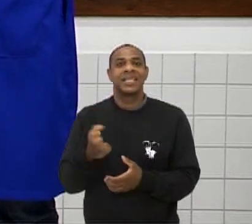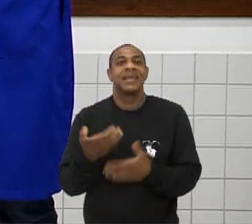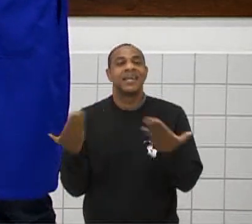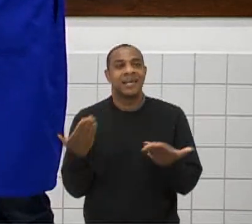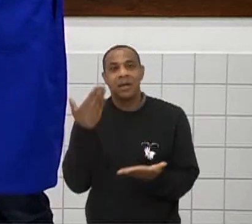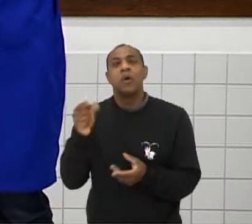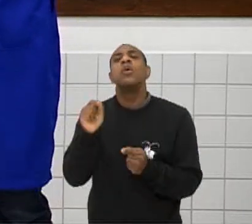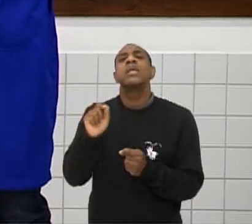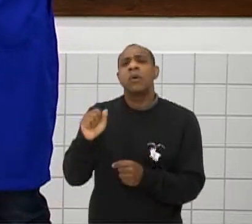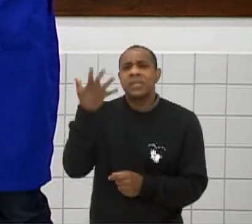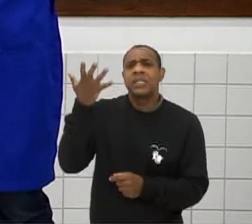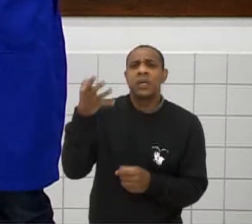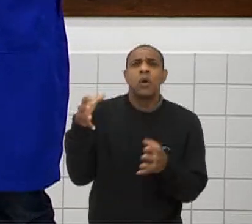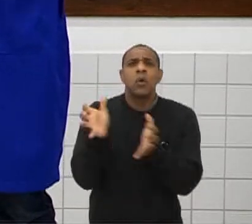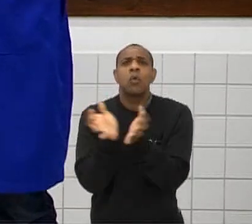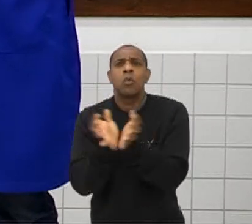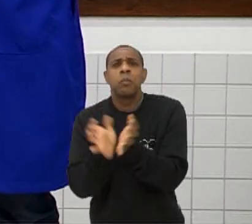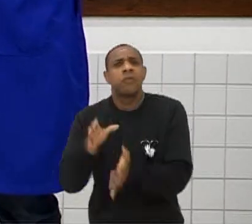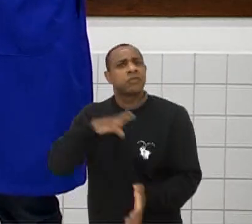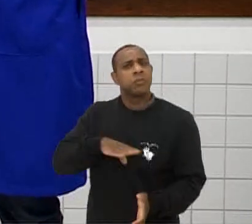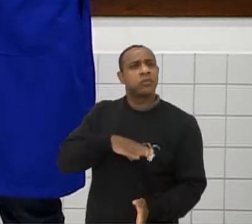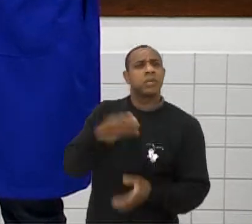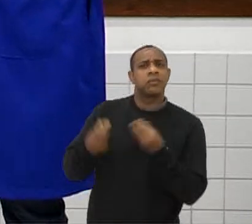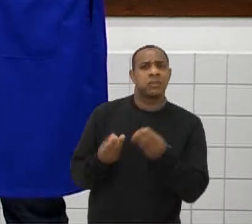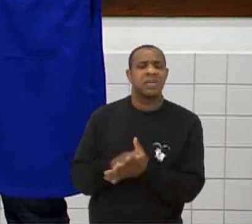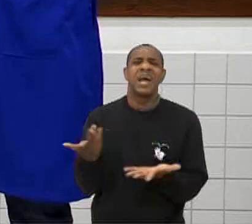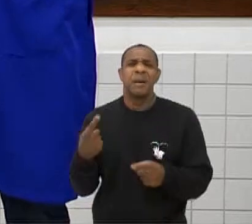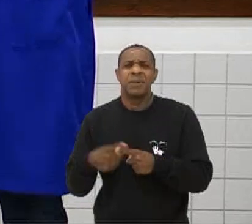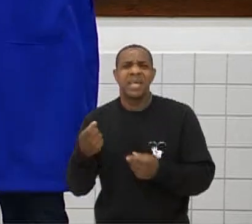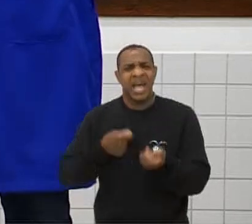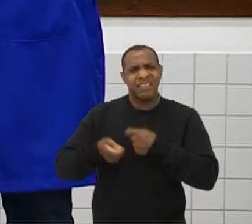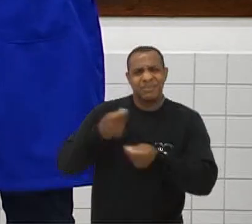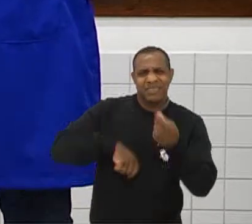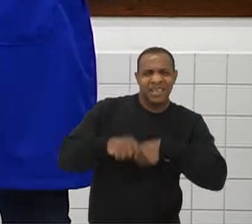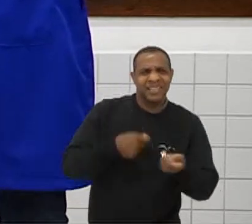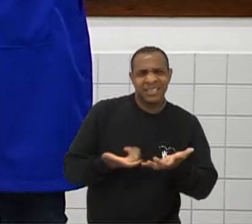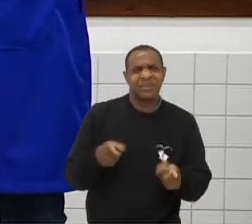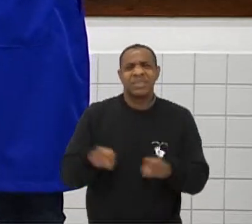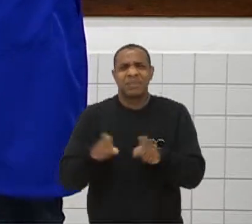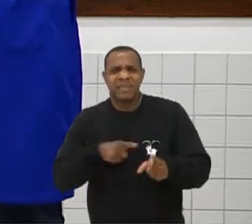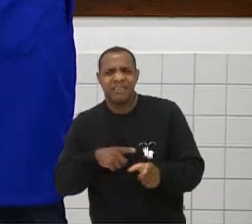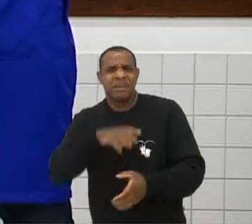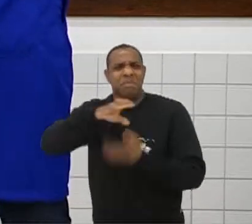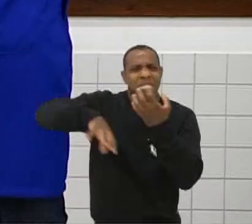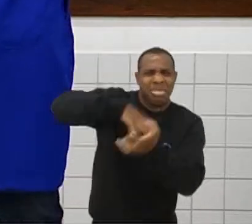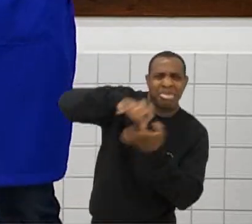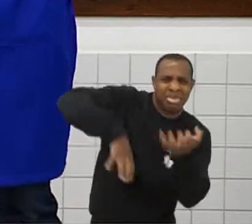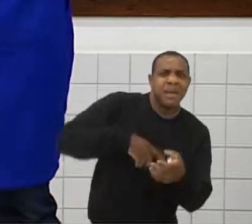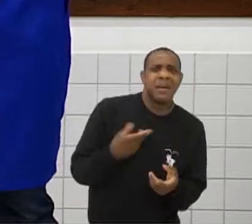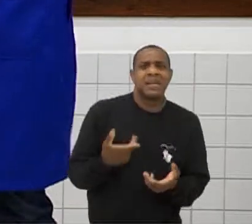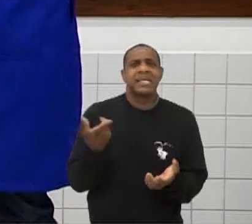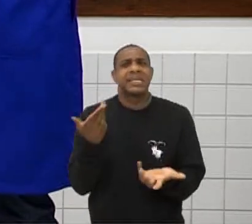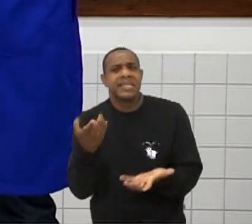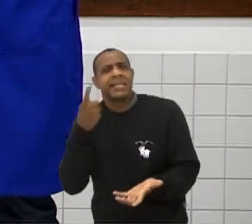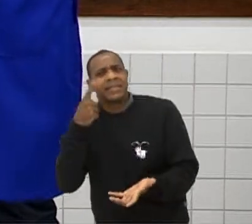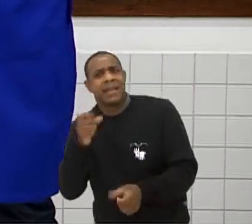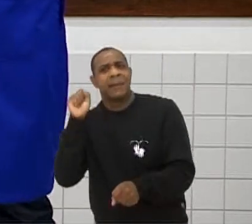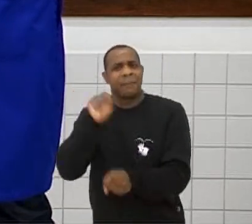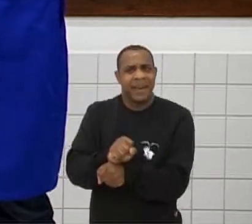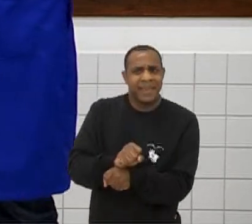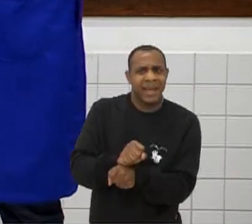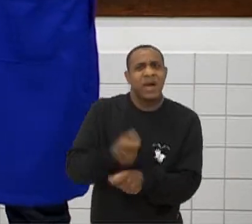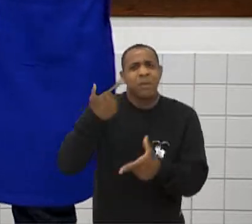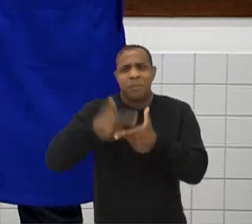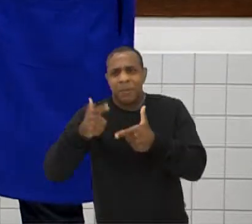com o povo que foi em Portugal? A gente respondeu, lembra? A administração do Beresford, e daí essa revolta para tentar parar com essa crise